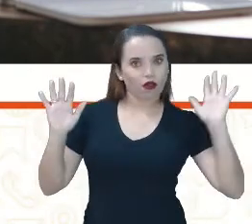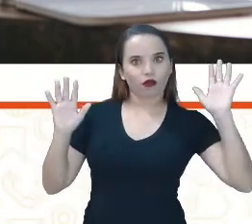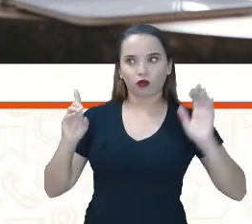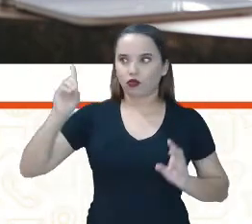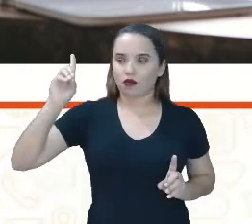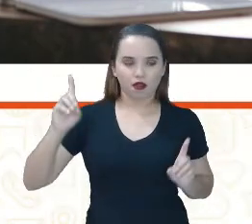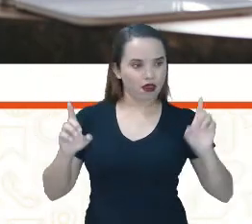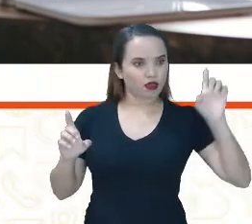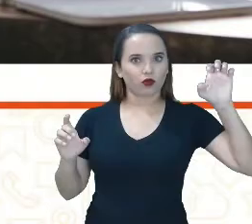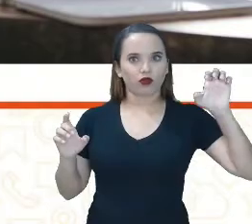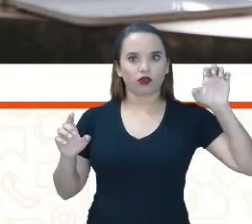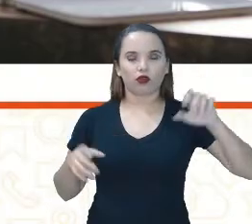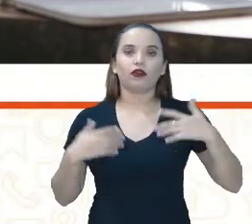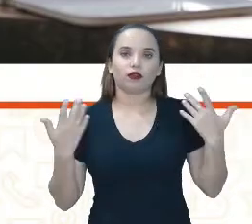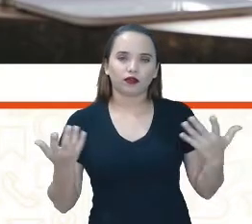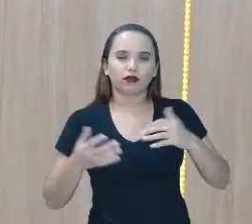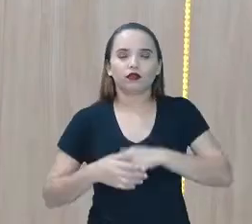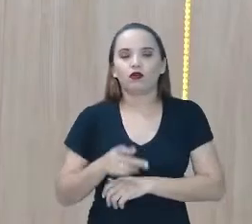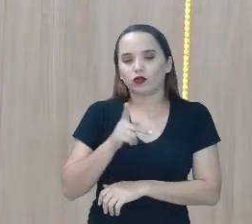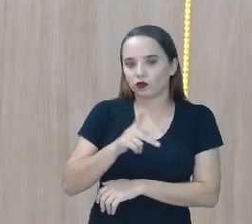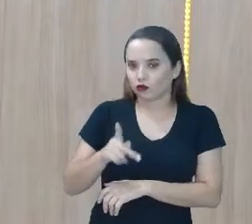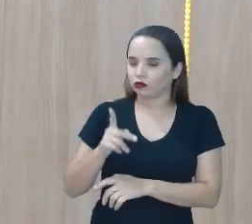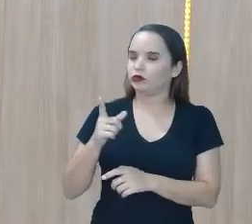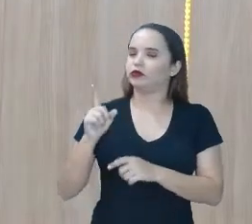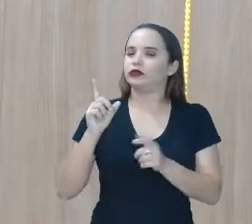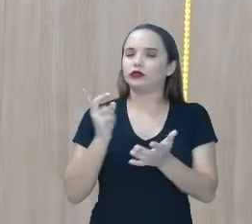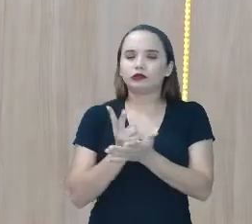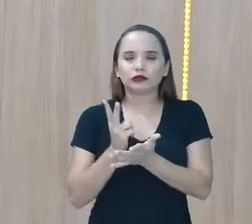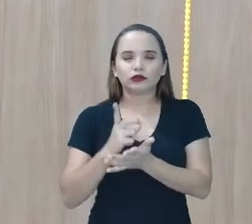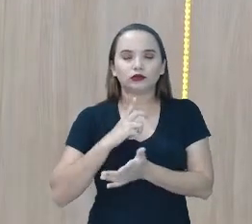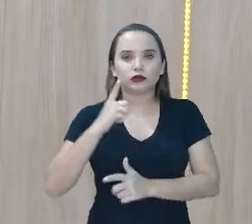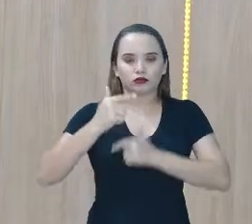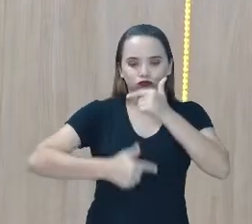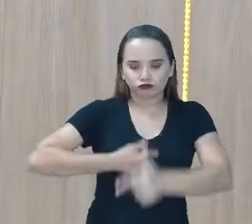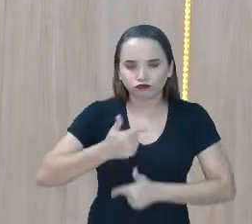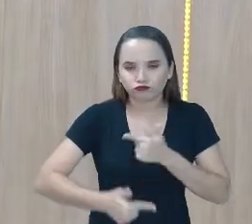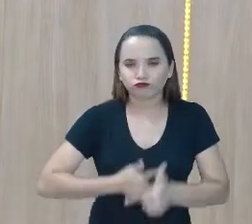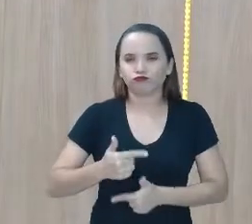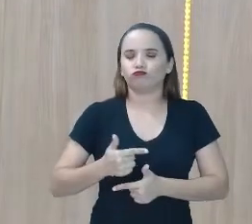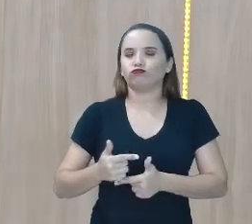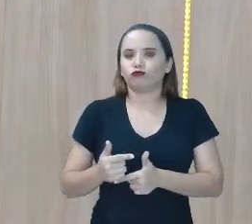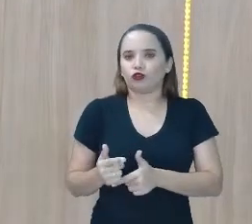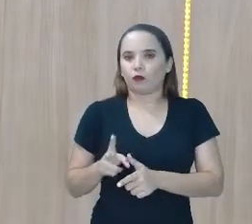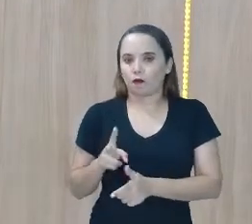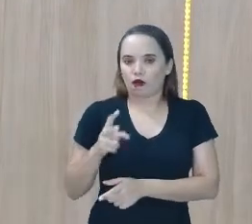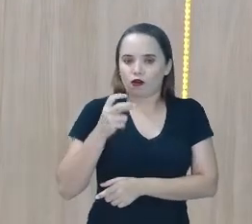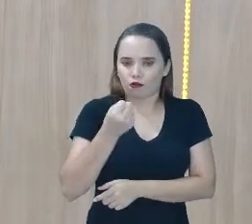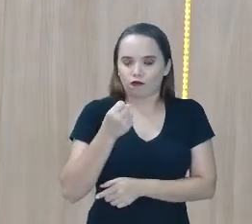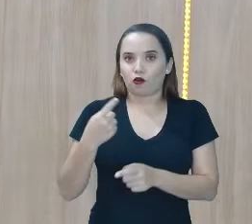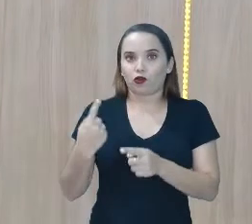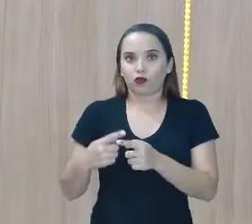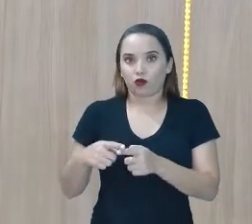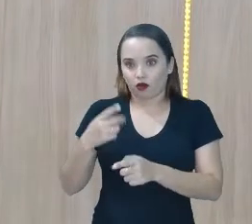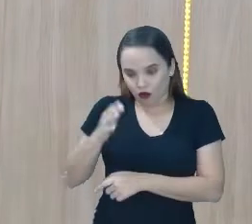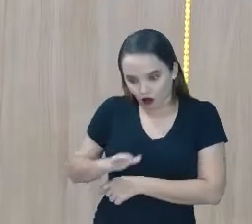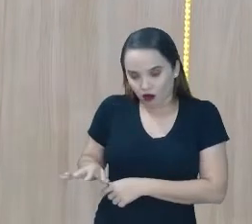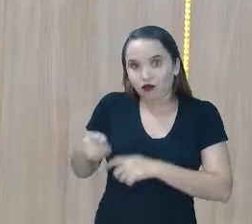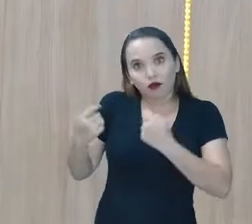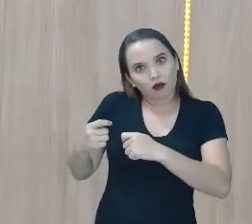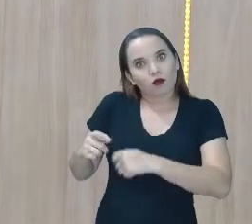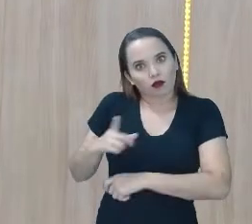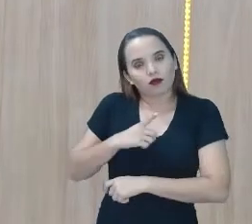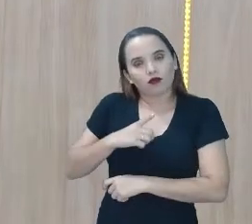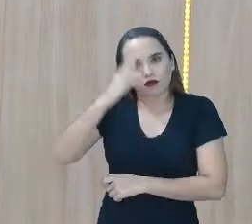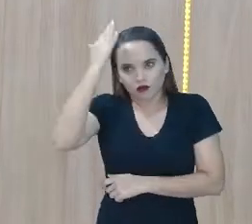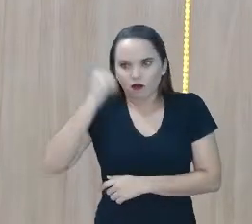esquerdo, né. As professoras fazem um trabalho muito intenso na educação infantil para que a criança se aproprie desse movimento,